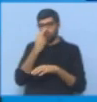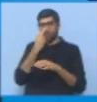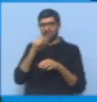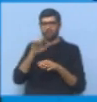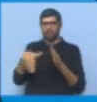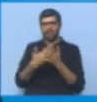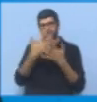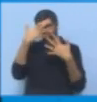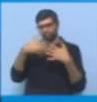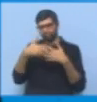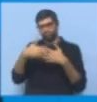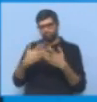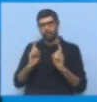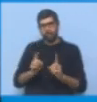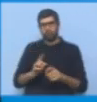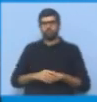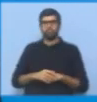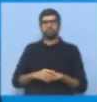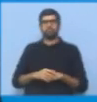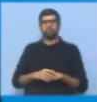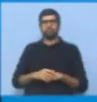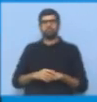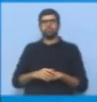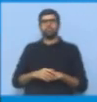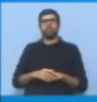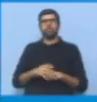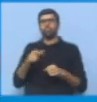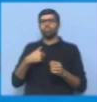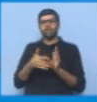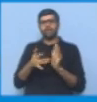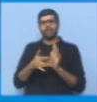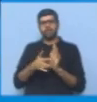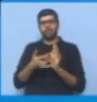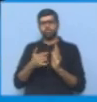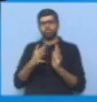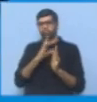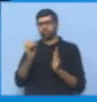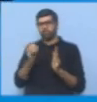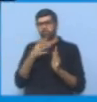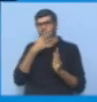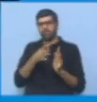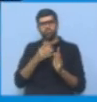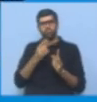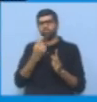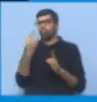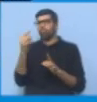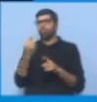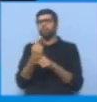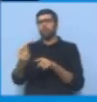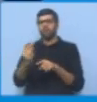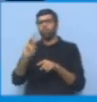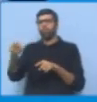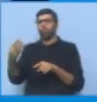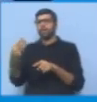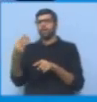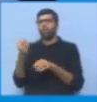algumas questões. Porque é que só um Evangelho de São João é que fala nisto. Os outros três não tocam neste assunto. É